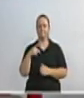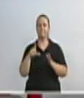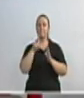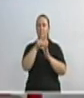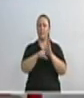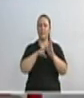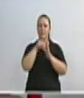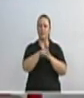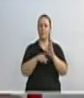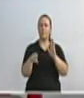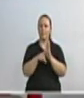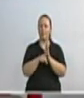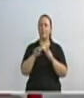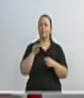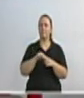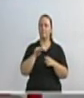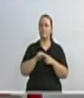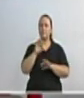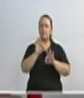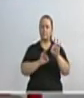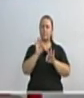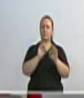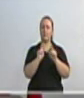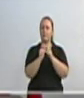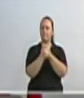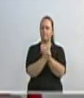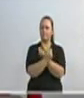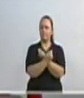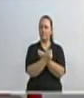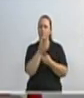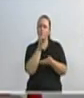onde readequou parte da legislação.